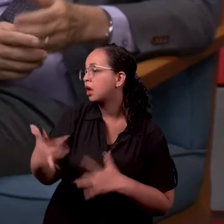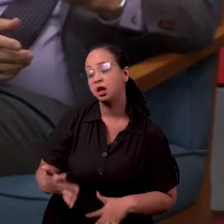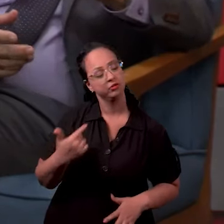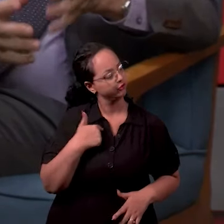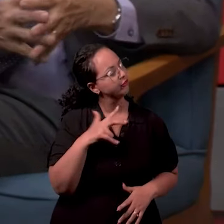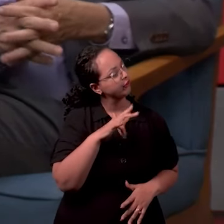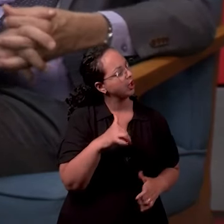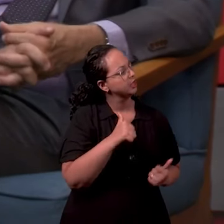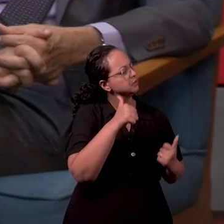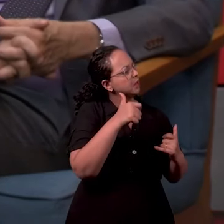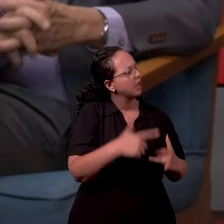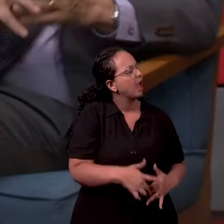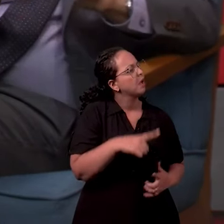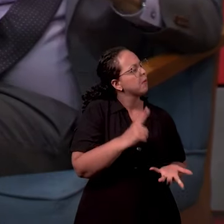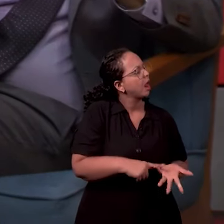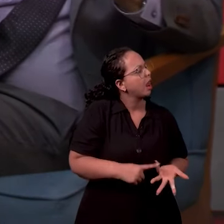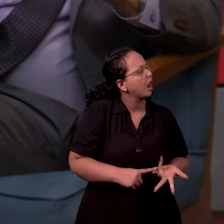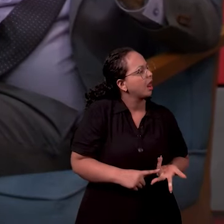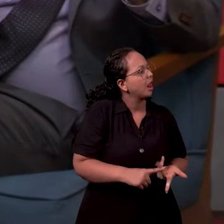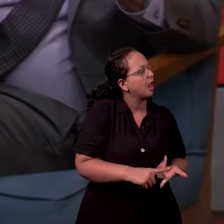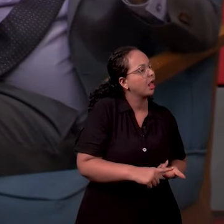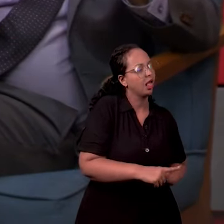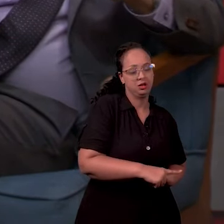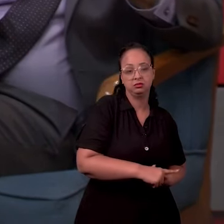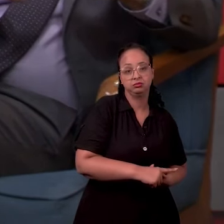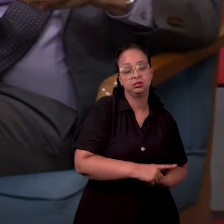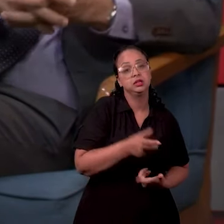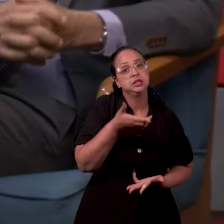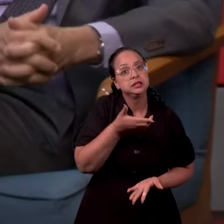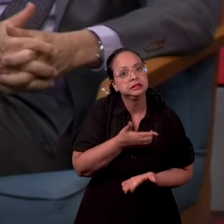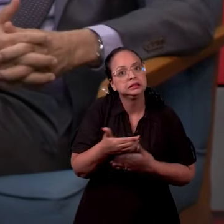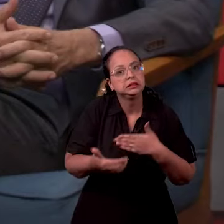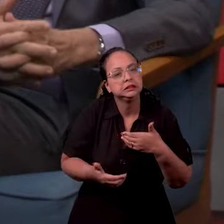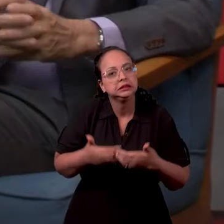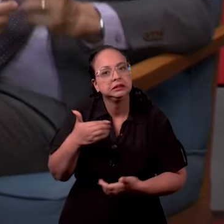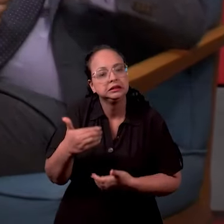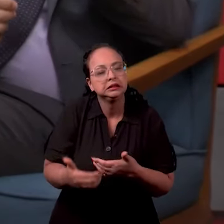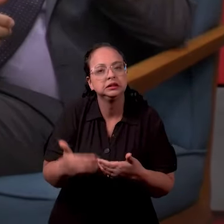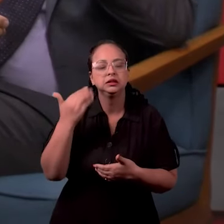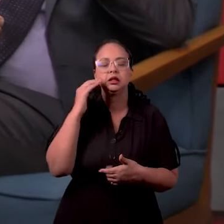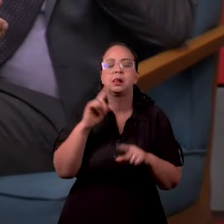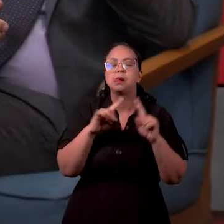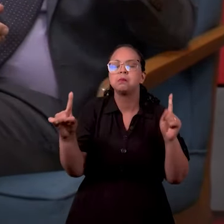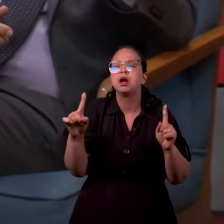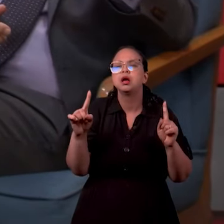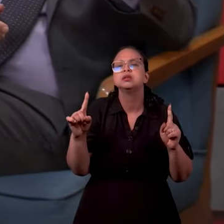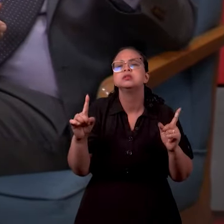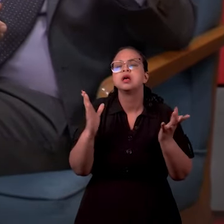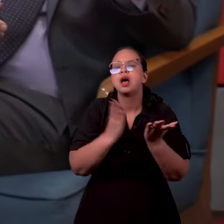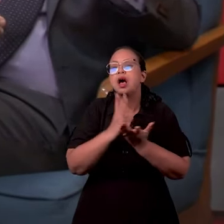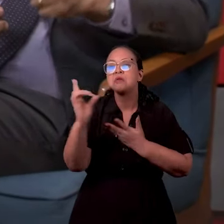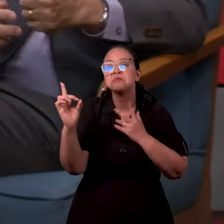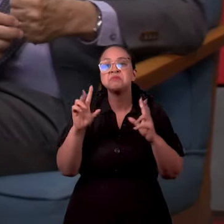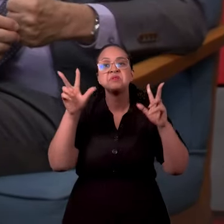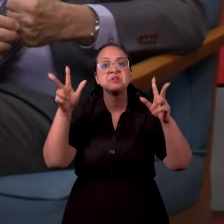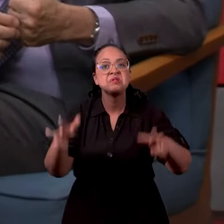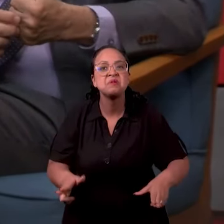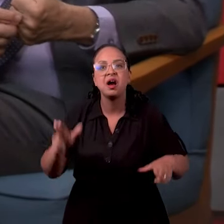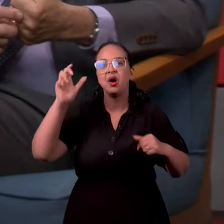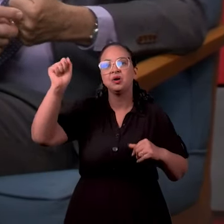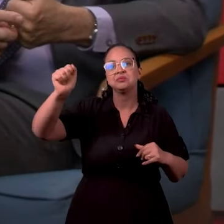aquilo? Ele vai te explicar. Diz, não, aquilo ali é por isso, por isso, por isso. E você começa a entender. Então, que coisa interessante. A Bíblia ela foi